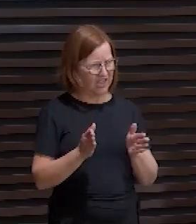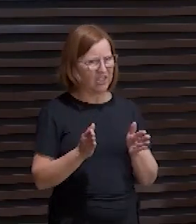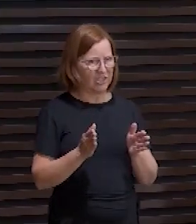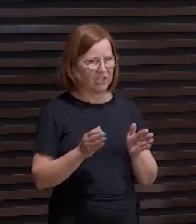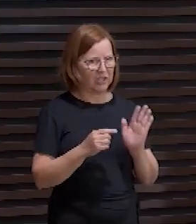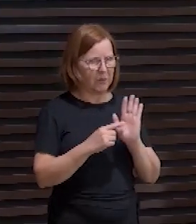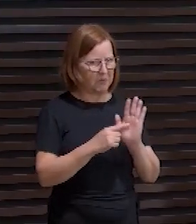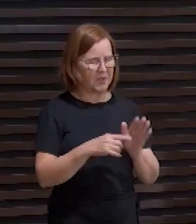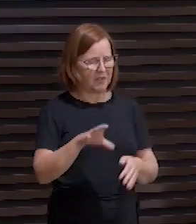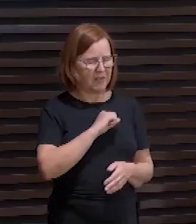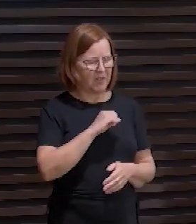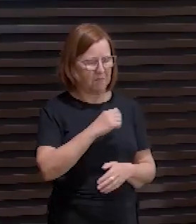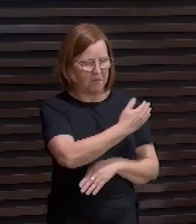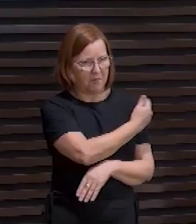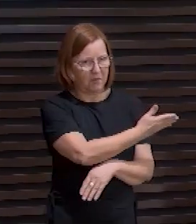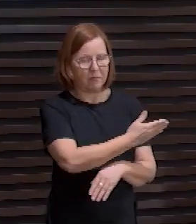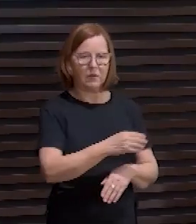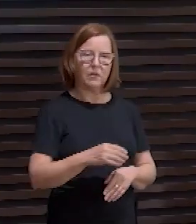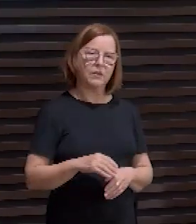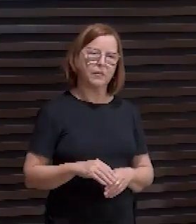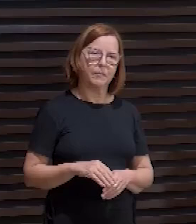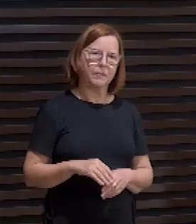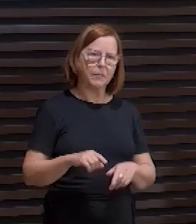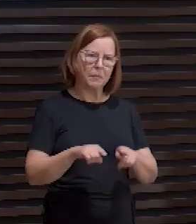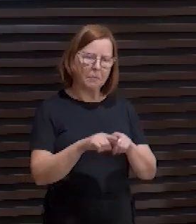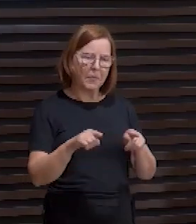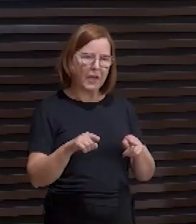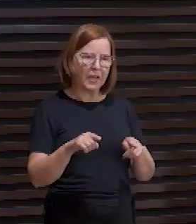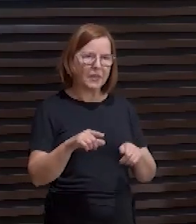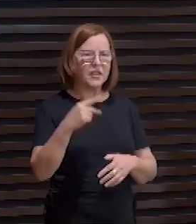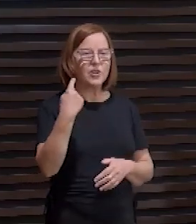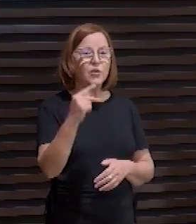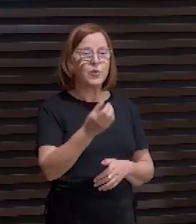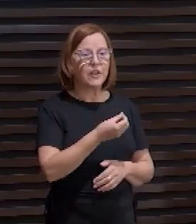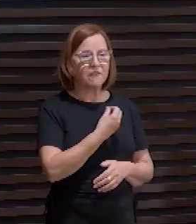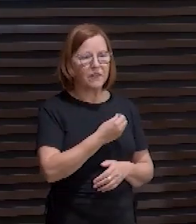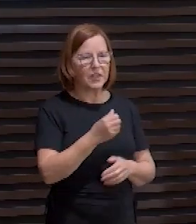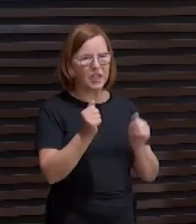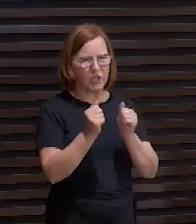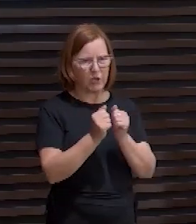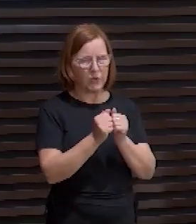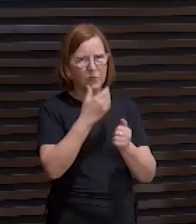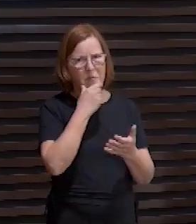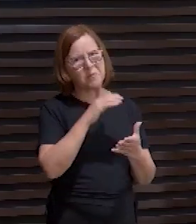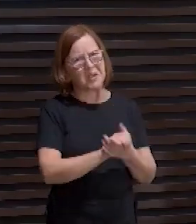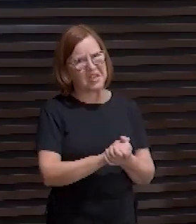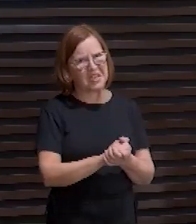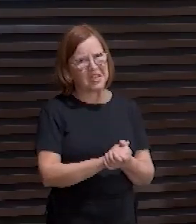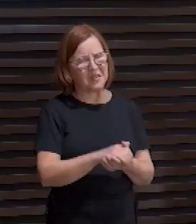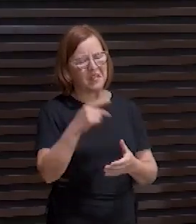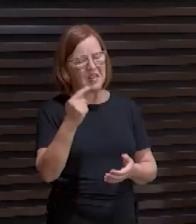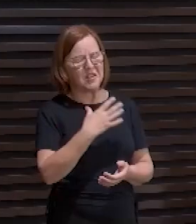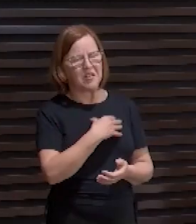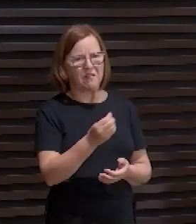Mas passa pelo nosso dia a dia. Como que você tem agido com o seu cônjuge? Como que você tem agido com seus filhos? Como que